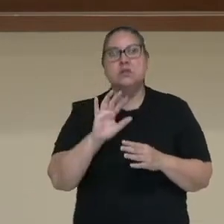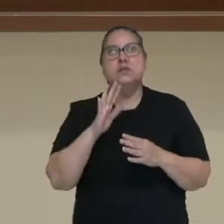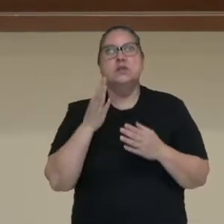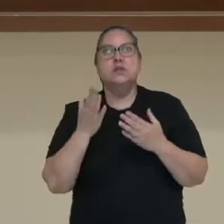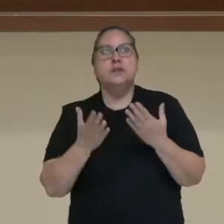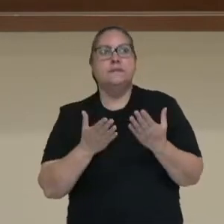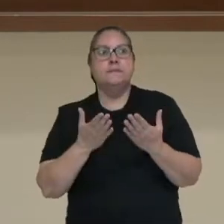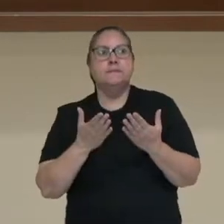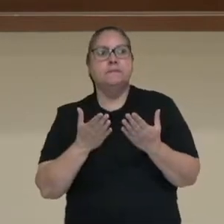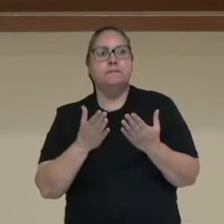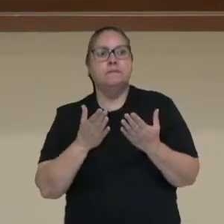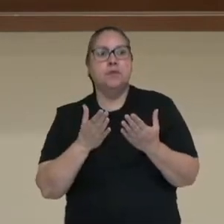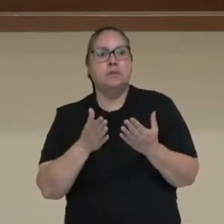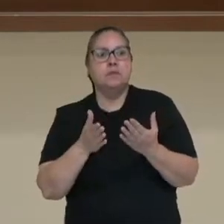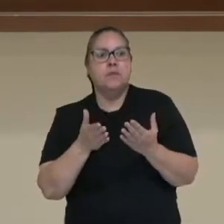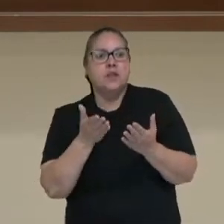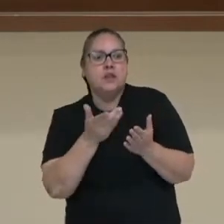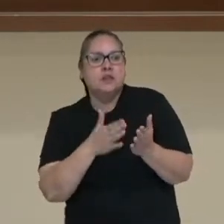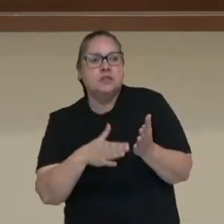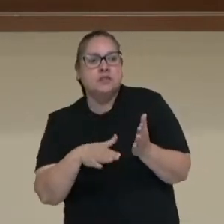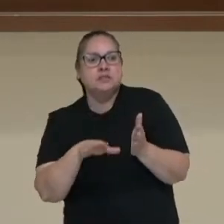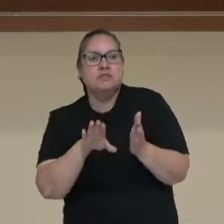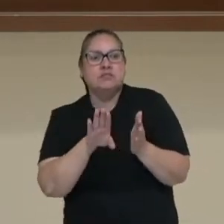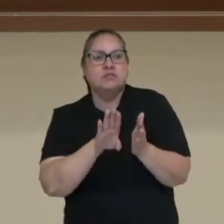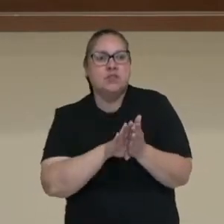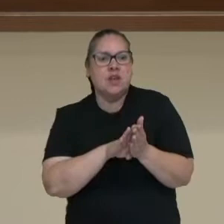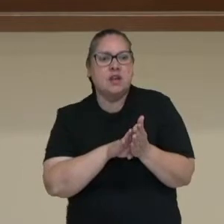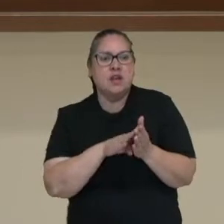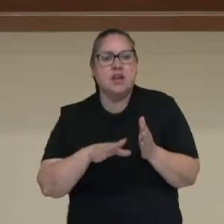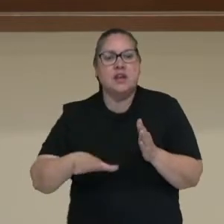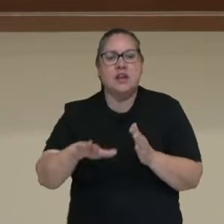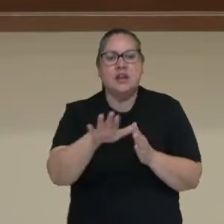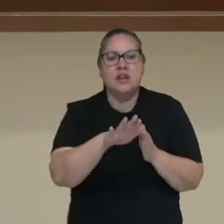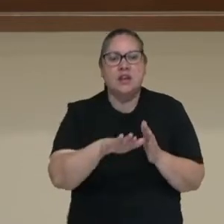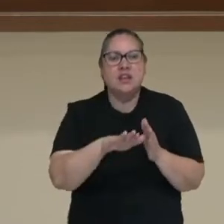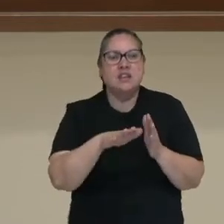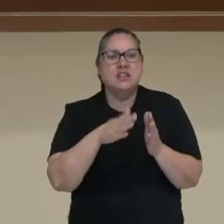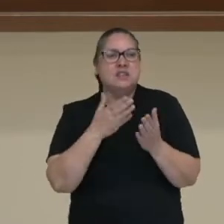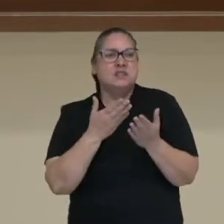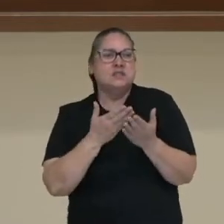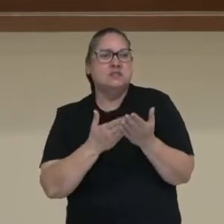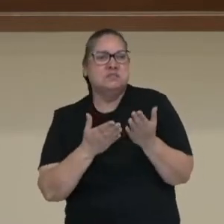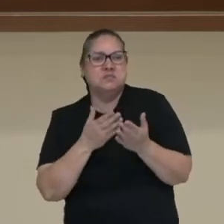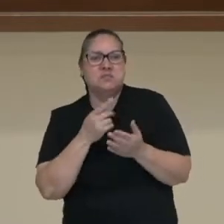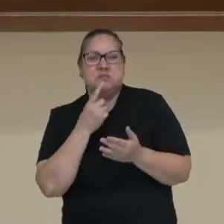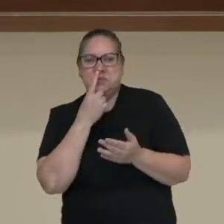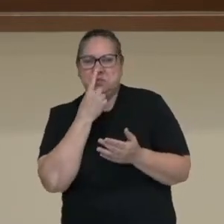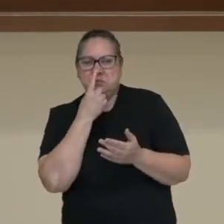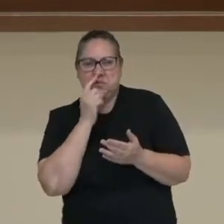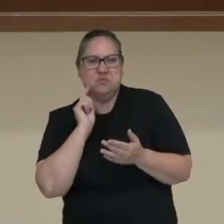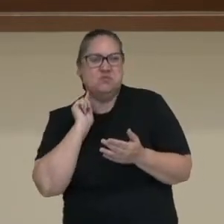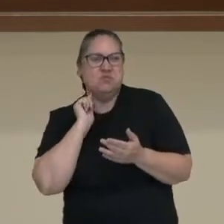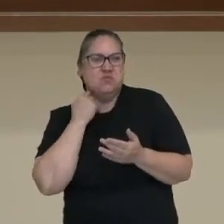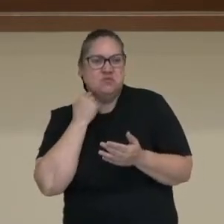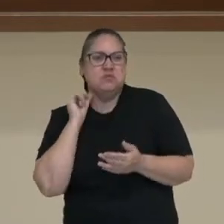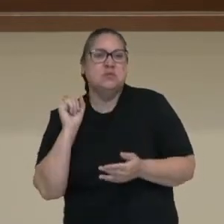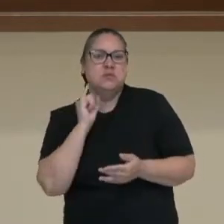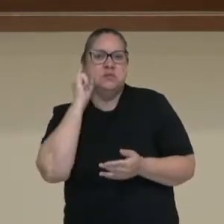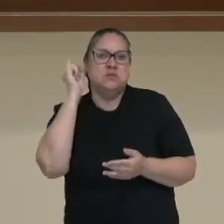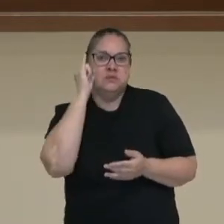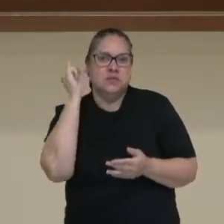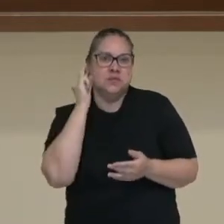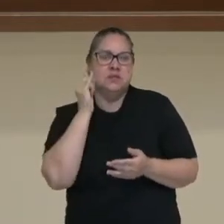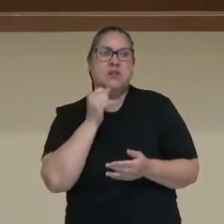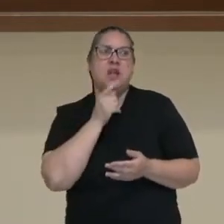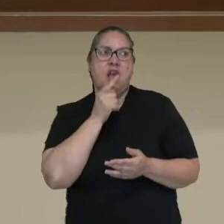enquanto recuperar áreas degradadas, recuperar o recurso água, que é tão importante para a sociedade como um